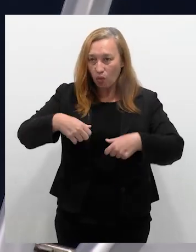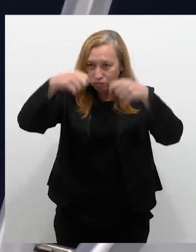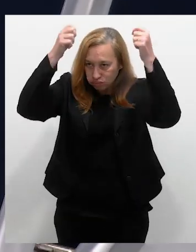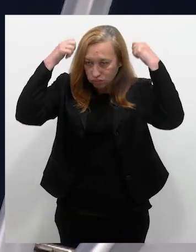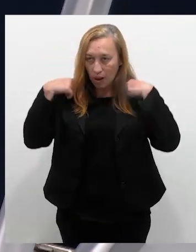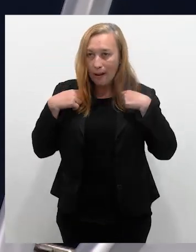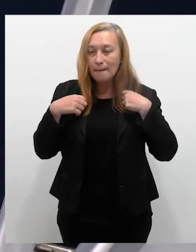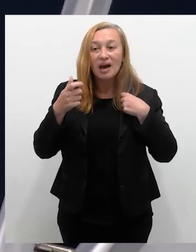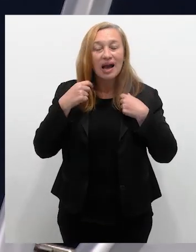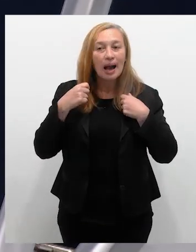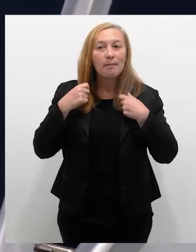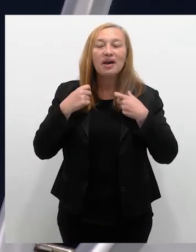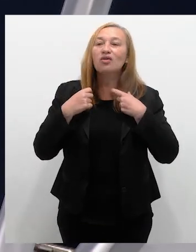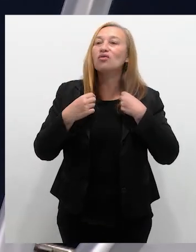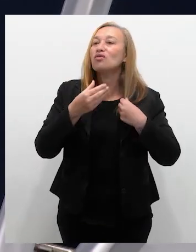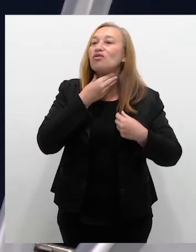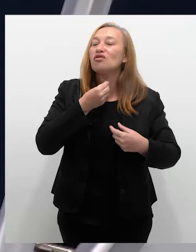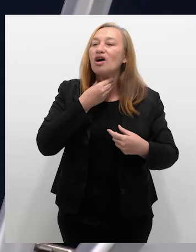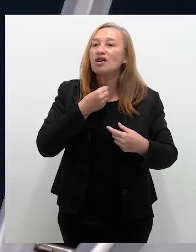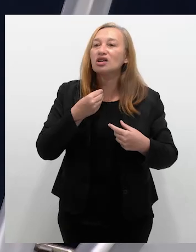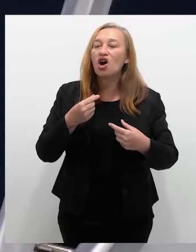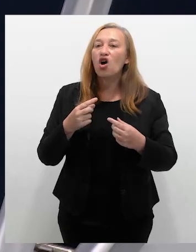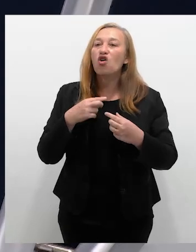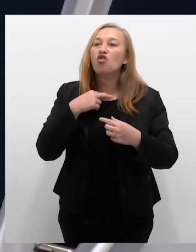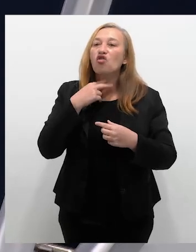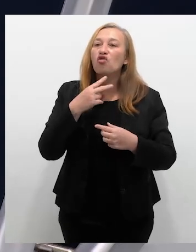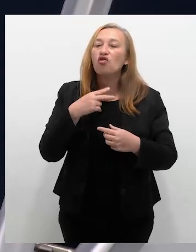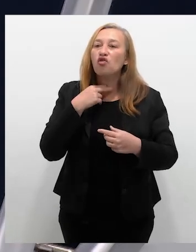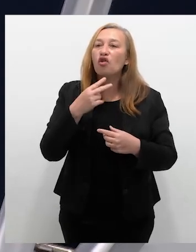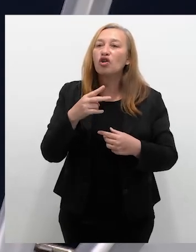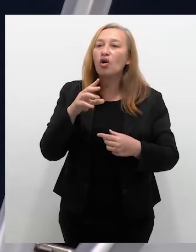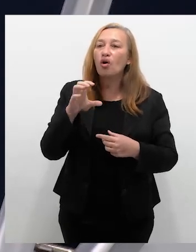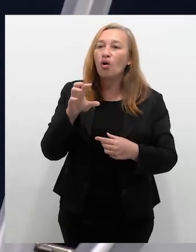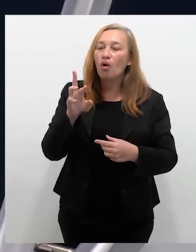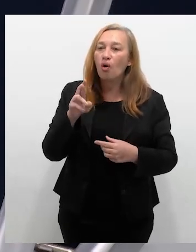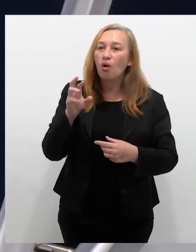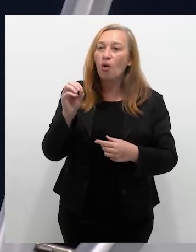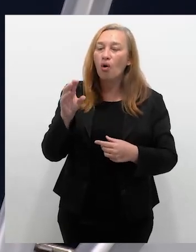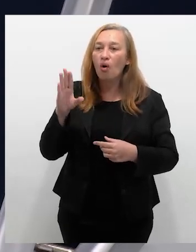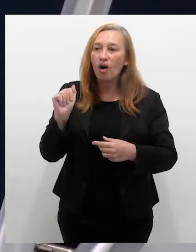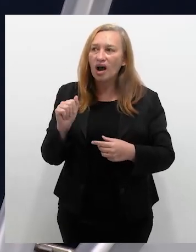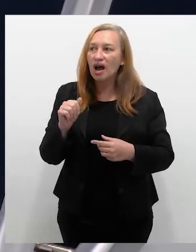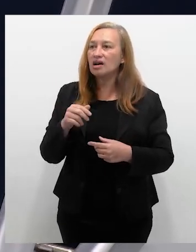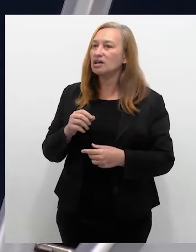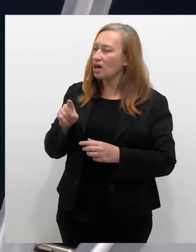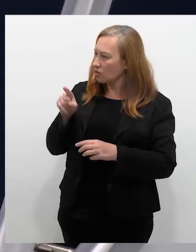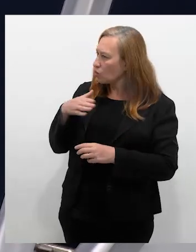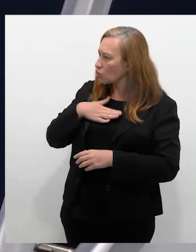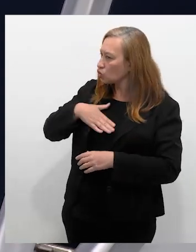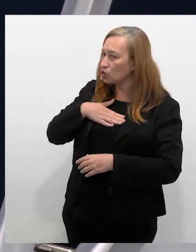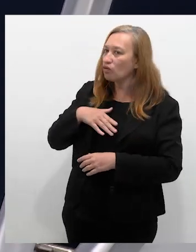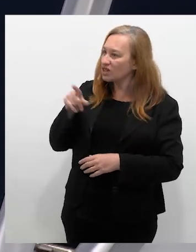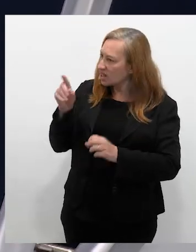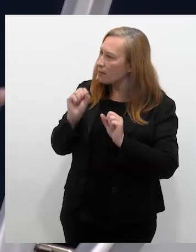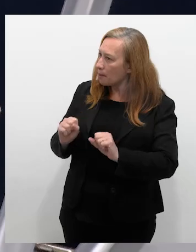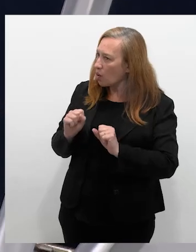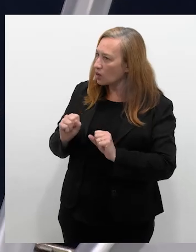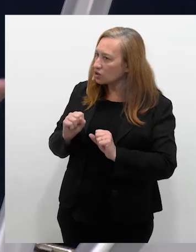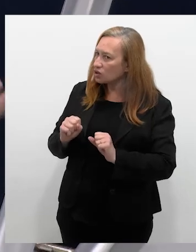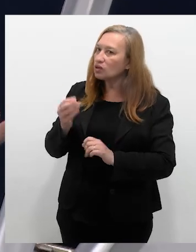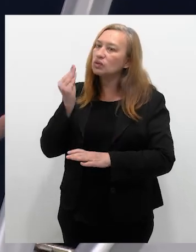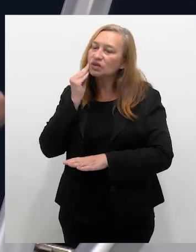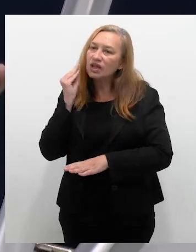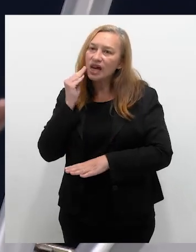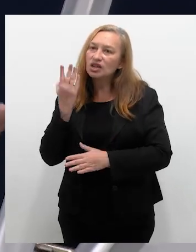teste. Fiz, passei, essa minha voz rouca, o Maneco gostou. E falou assim, você pode ficar fazendo